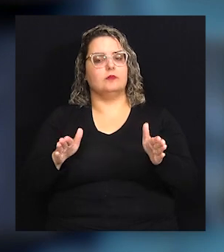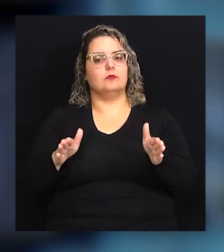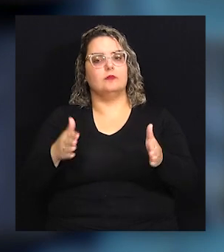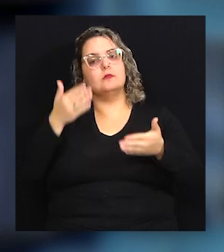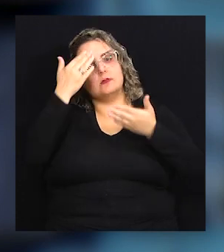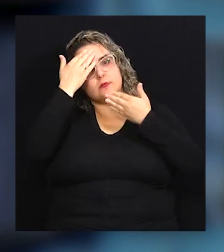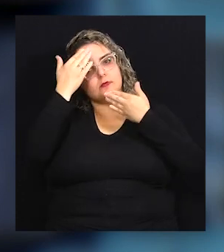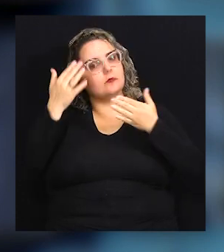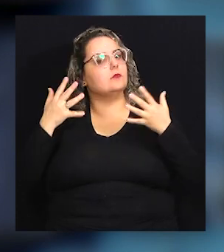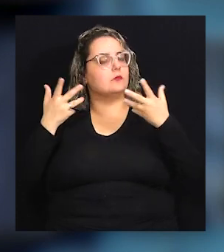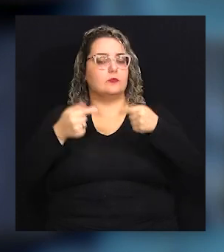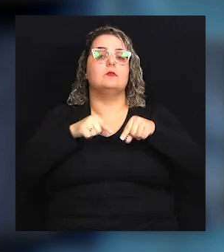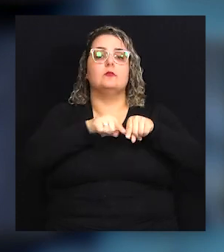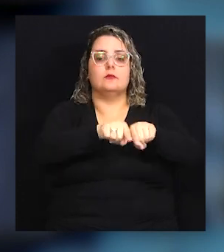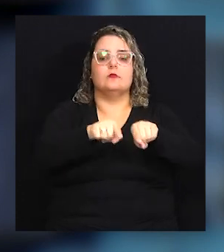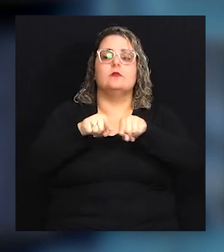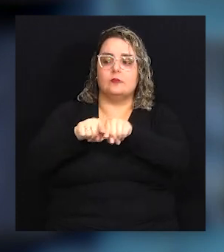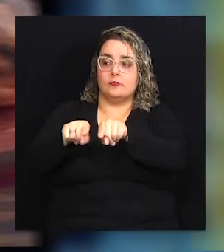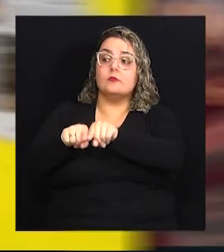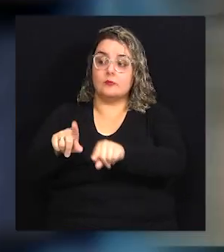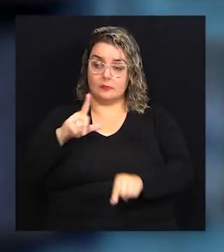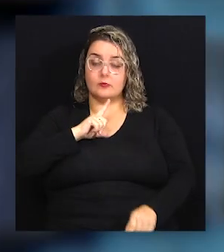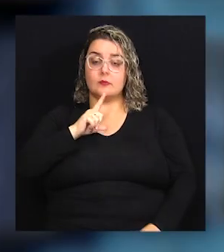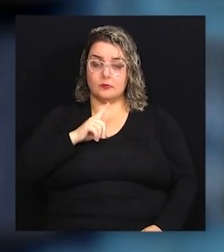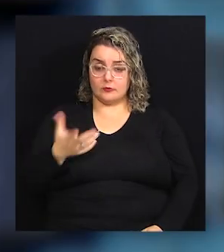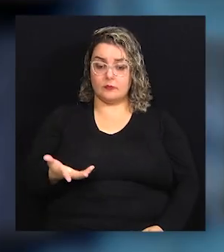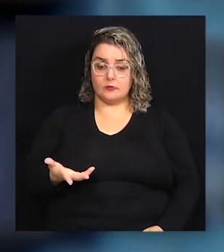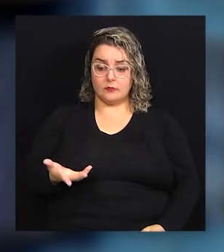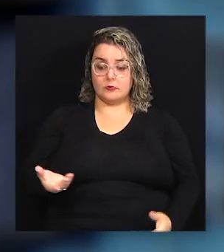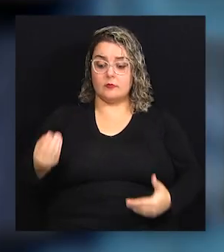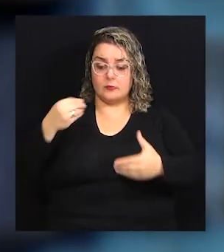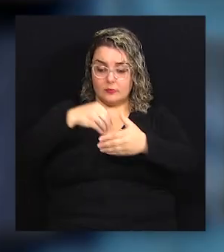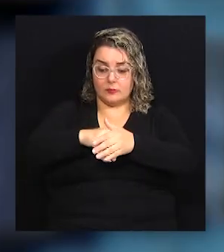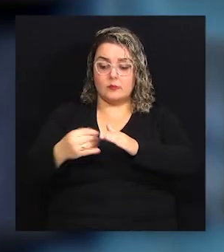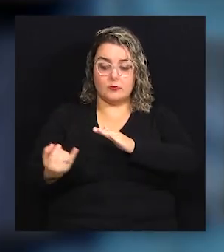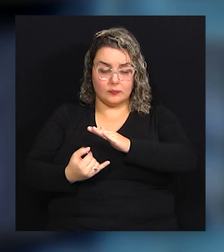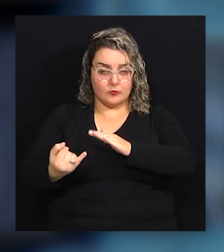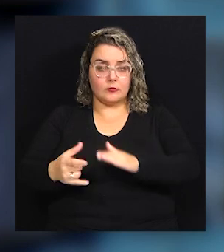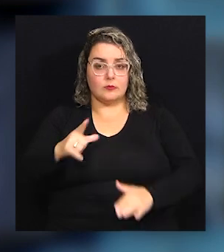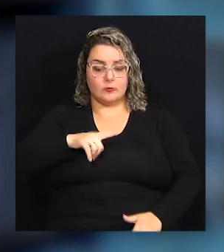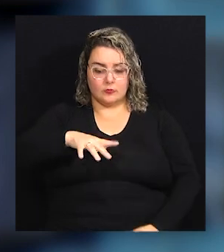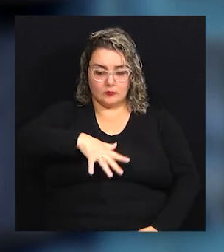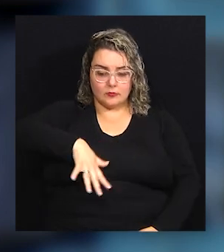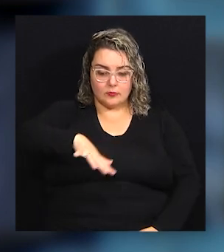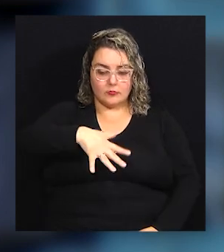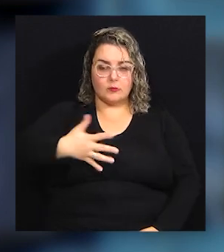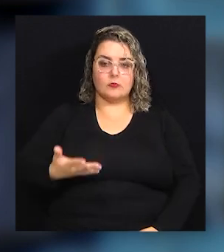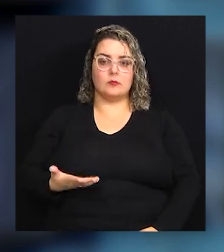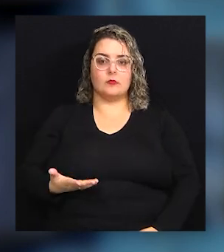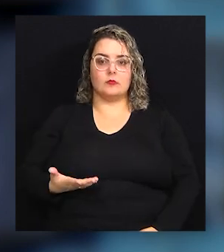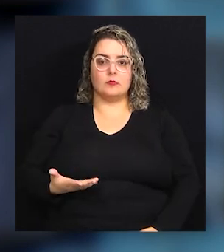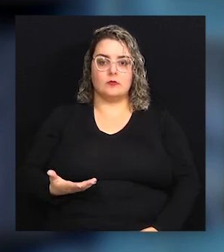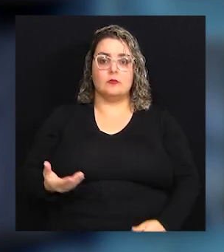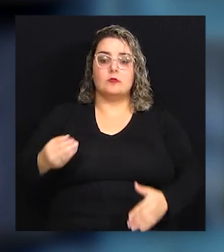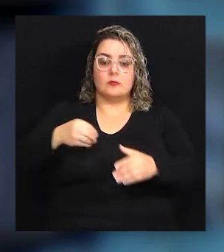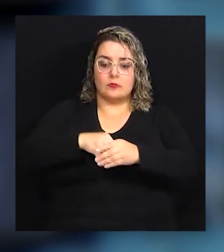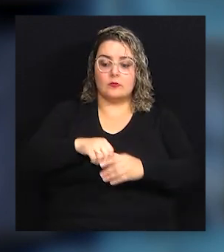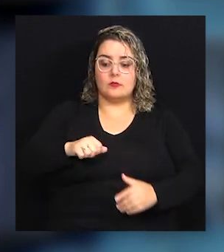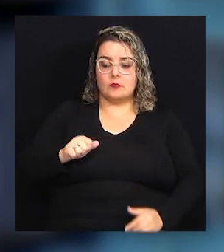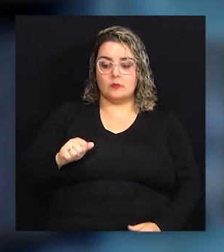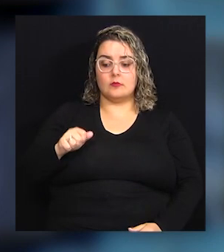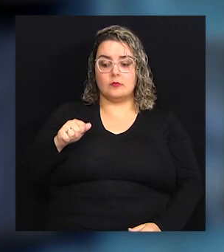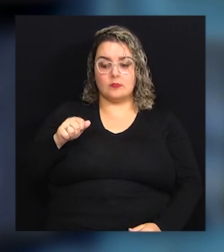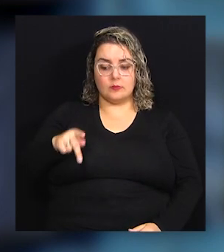funcionando graças a todas essas parcerias que nós temos. E dentro da instituição nós temos dentro do